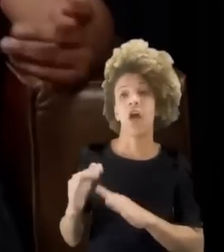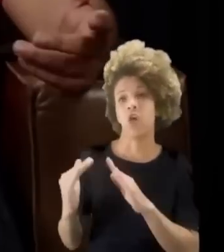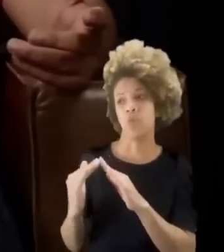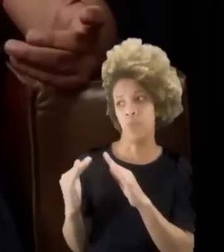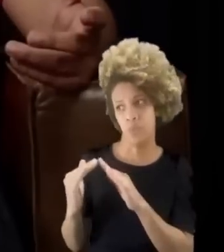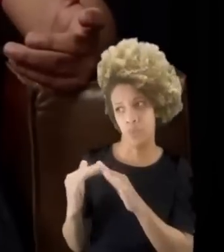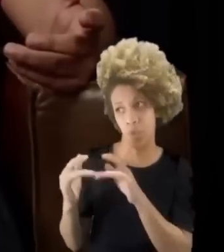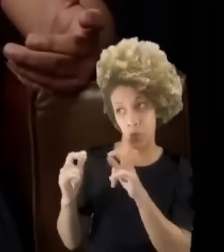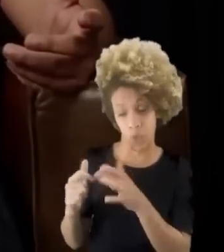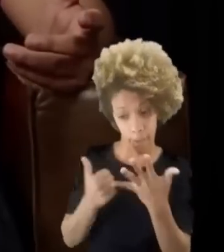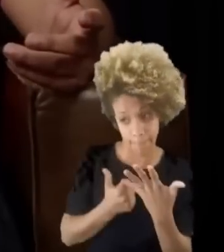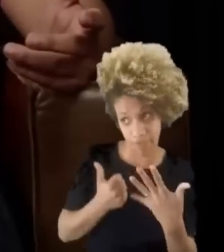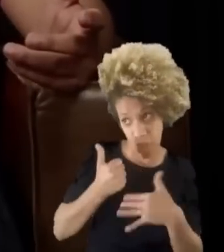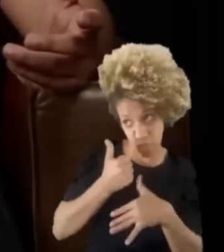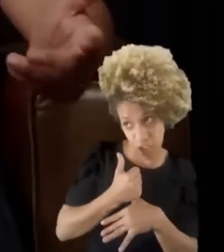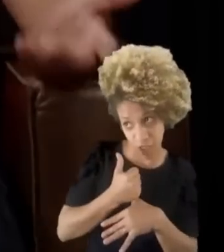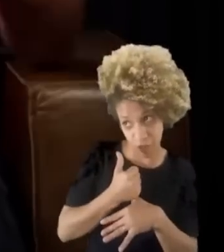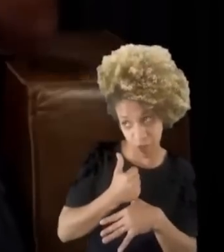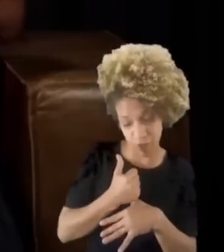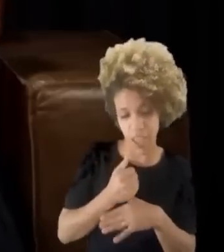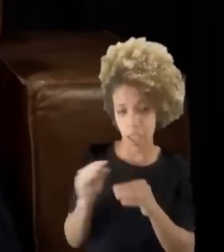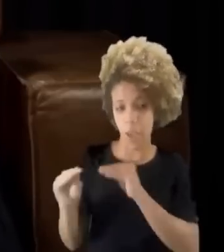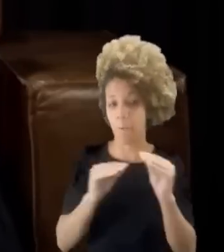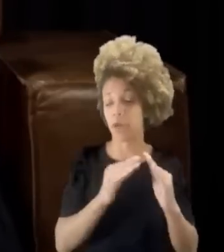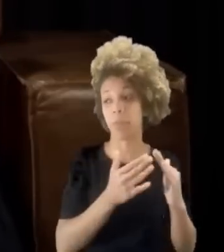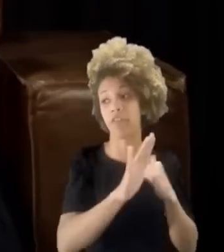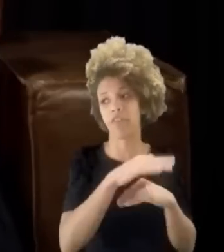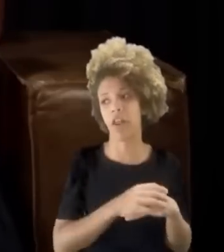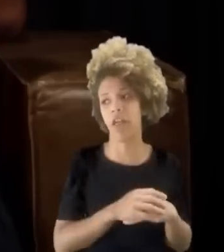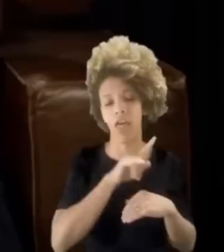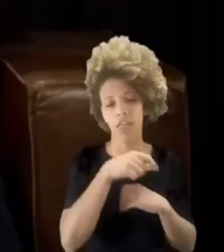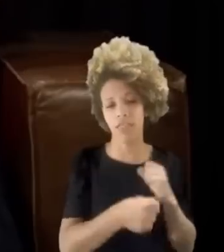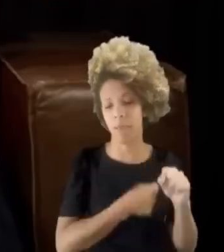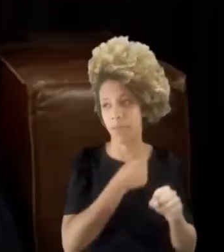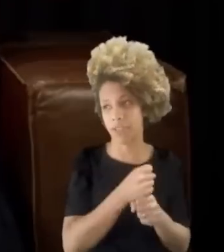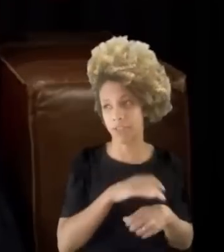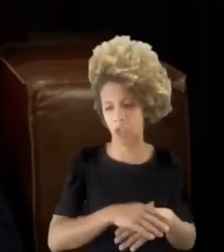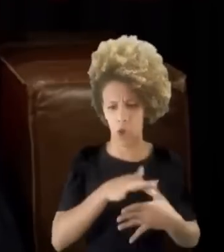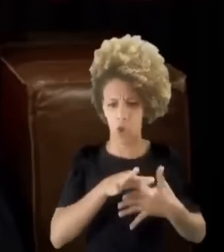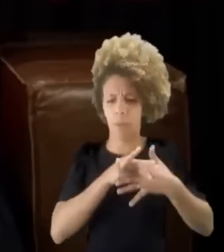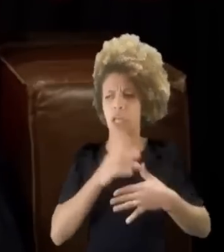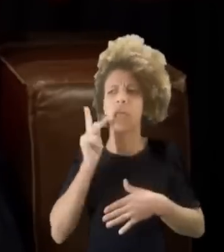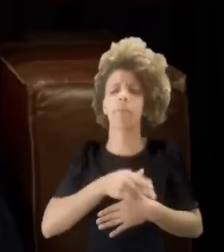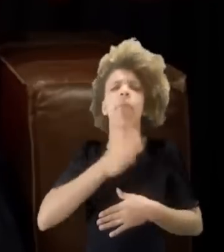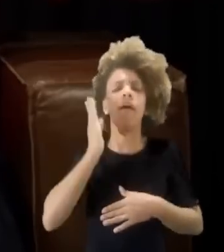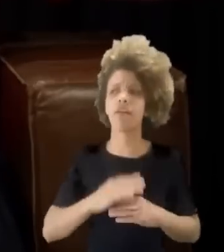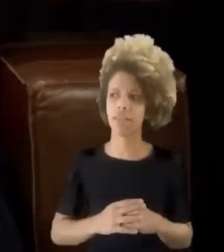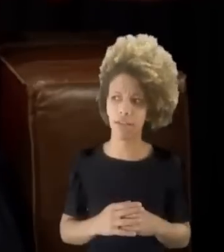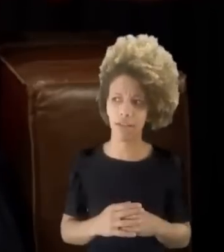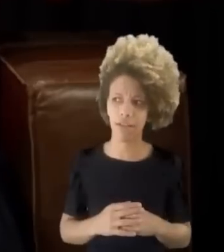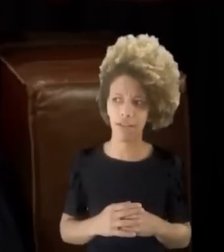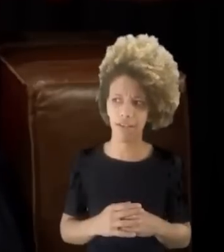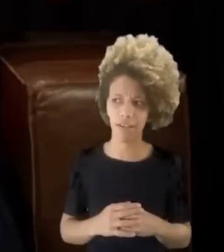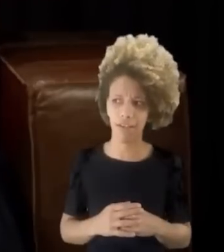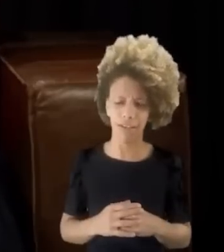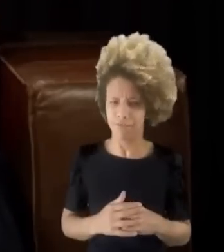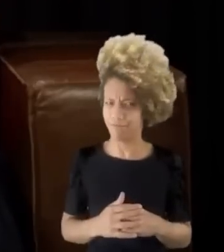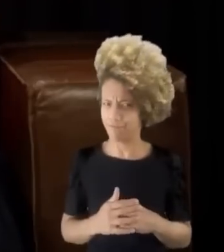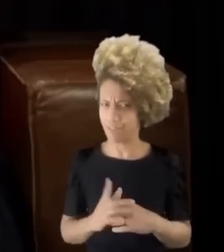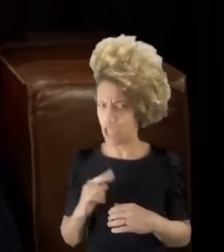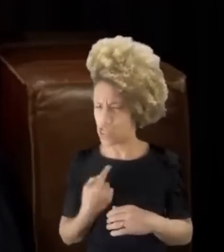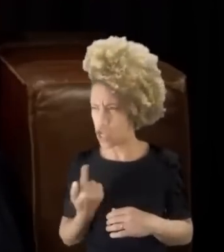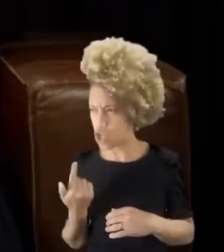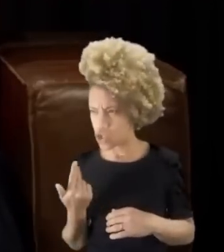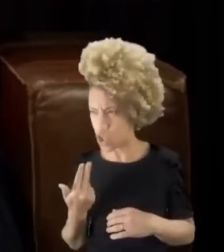o cara mora na no lugar privilegiado e vai morar na favela anos depois aparece como Nossa liderança Que é essa não